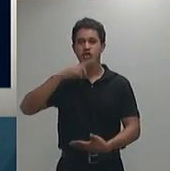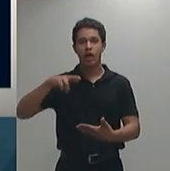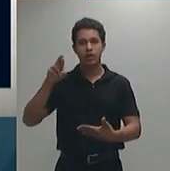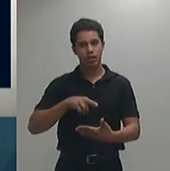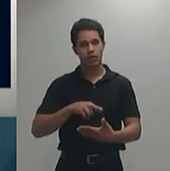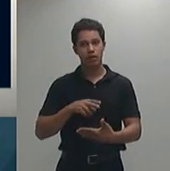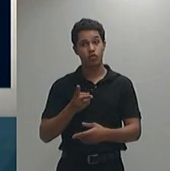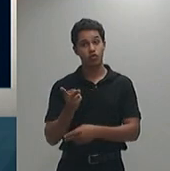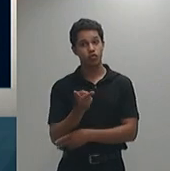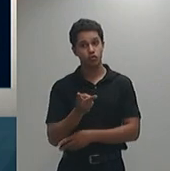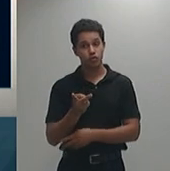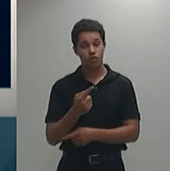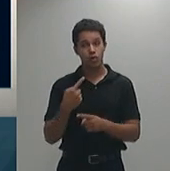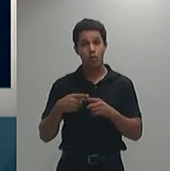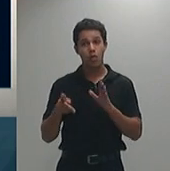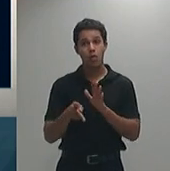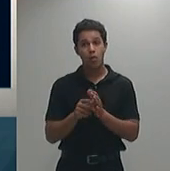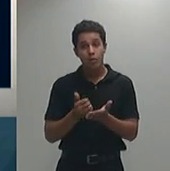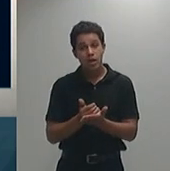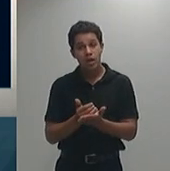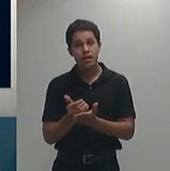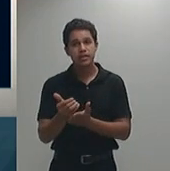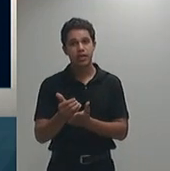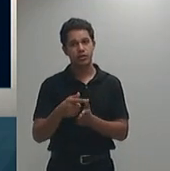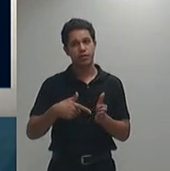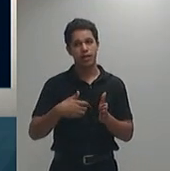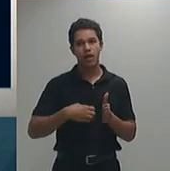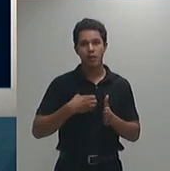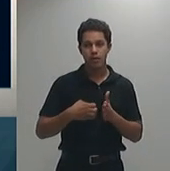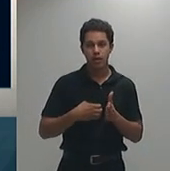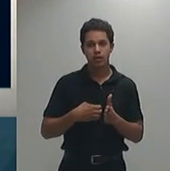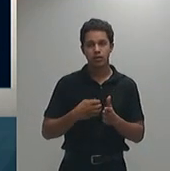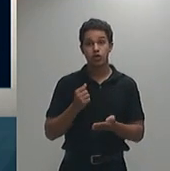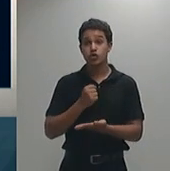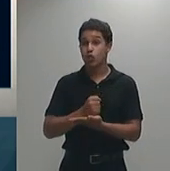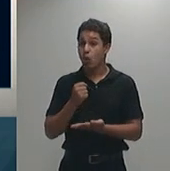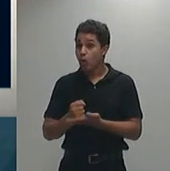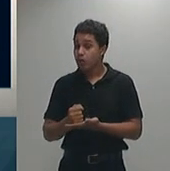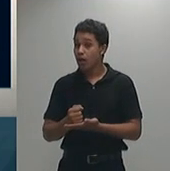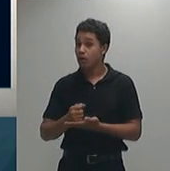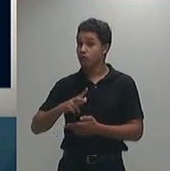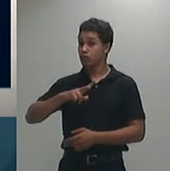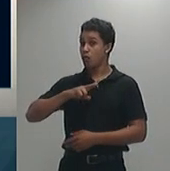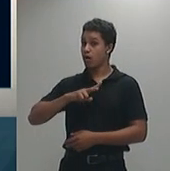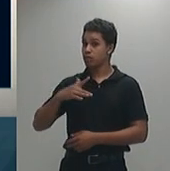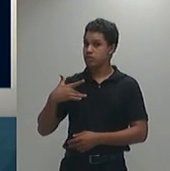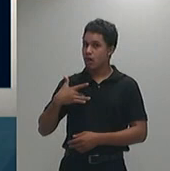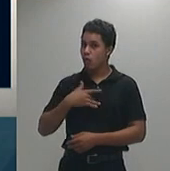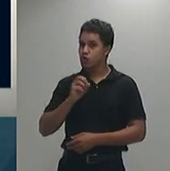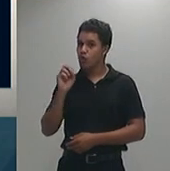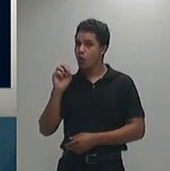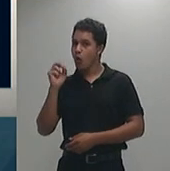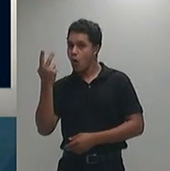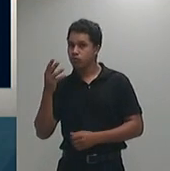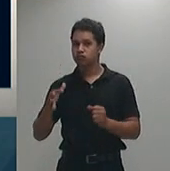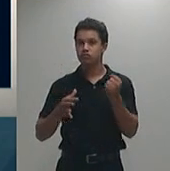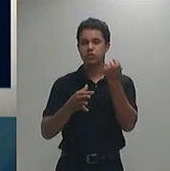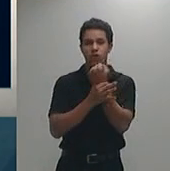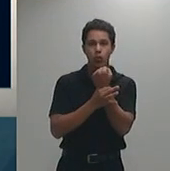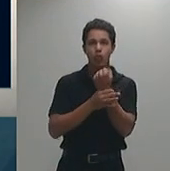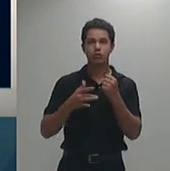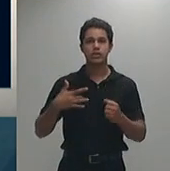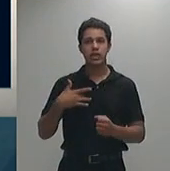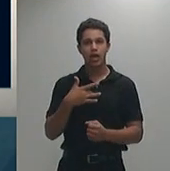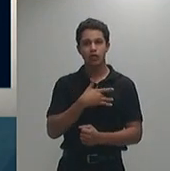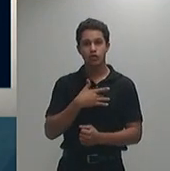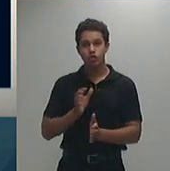por iniciativa da operadora de contrato de plano de saúde ou seguro-saúde coletivo enquanto